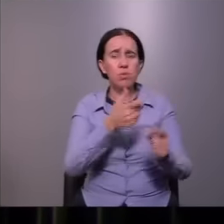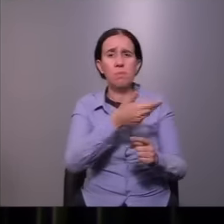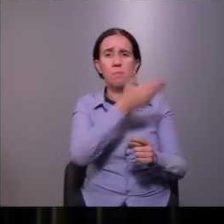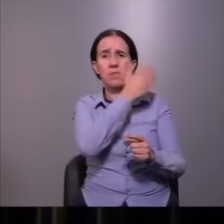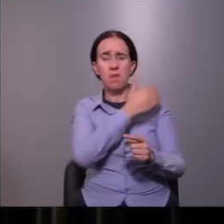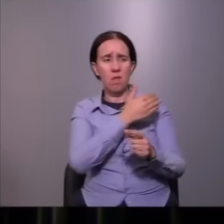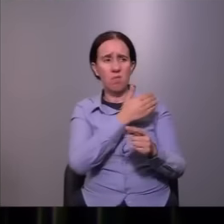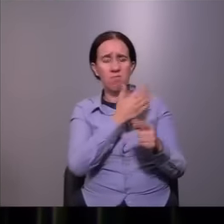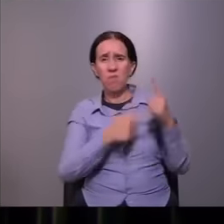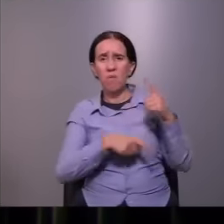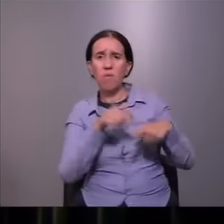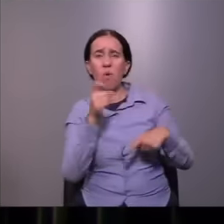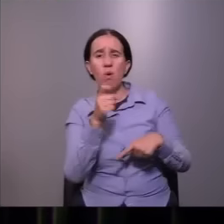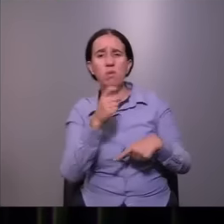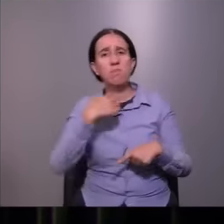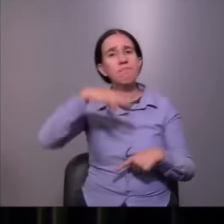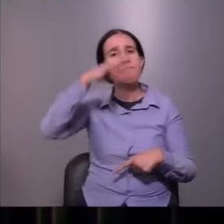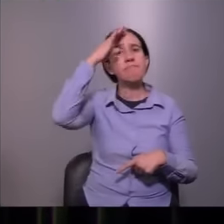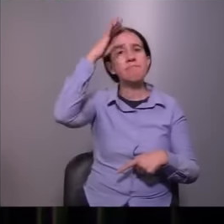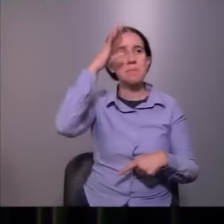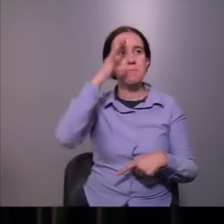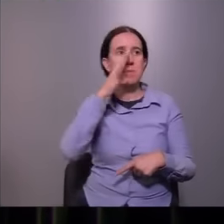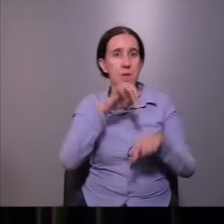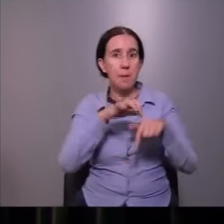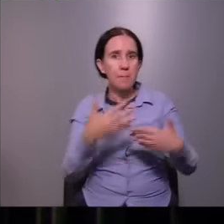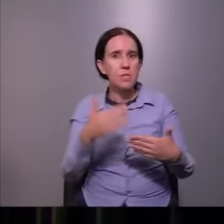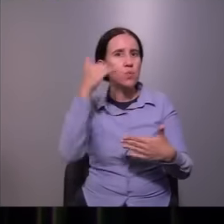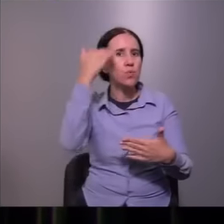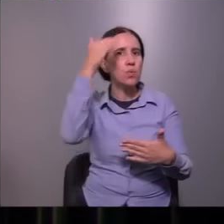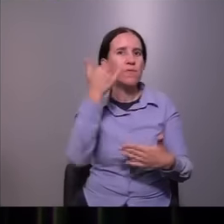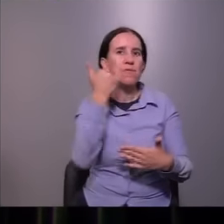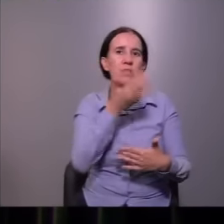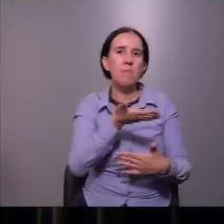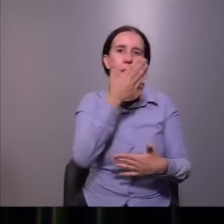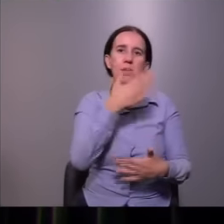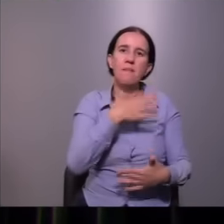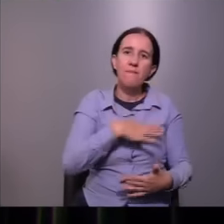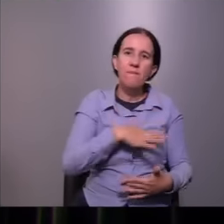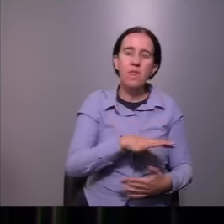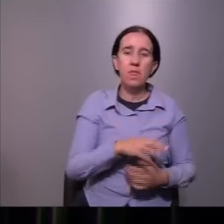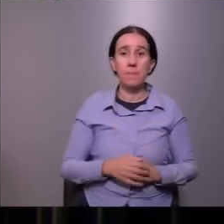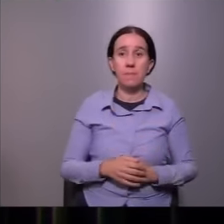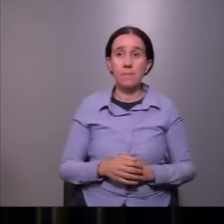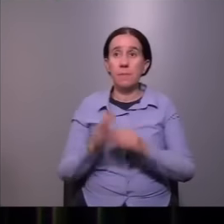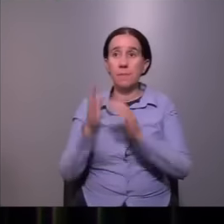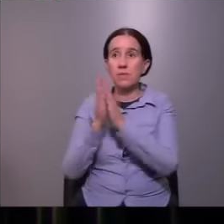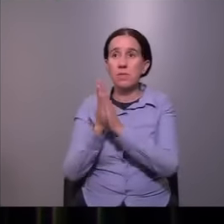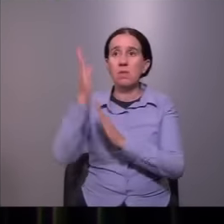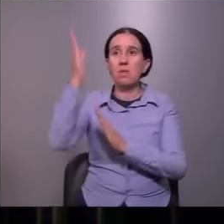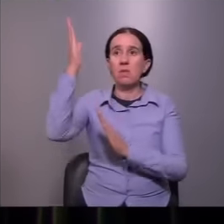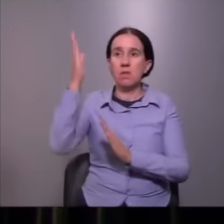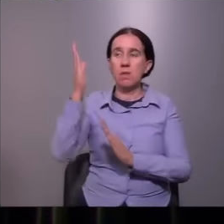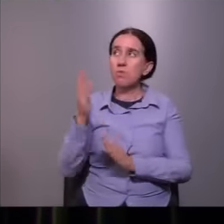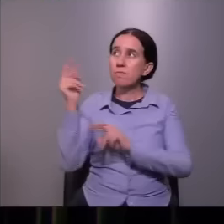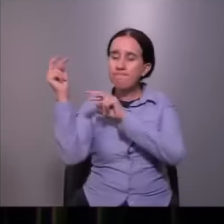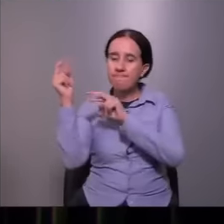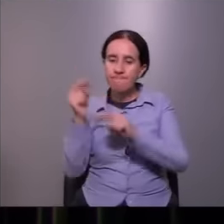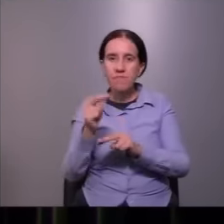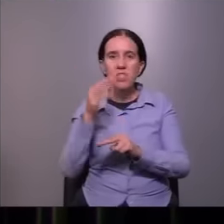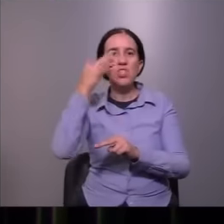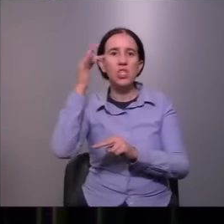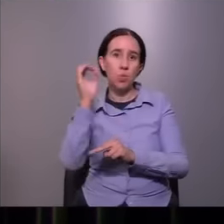com condições normais para a sua peregrinação, e outros que fogem do passado e almejam um presente